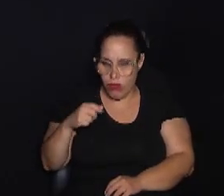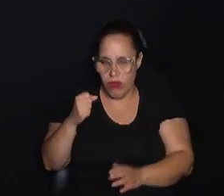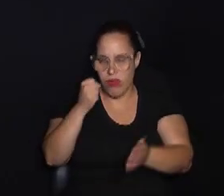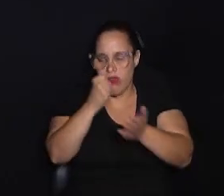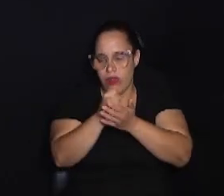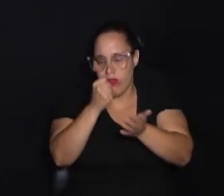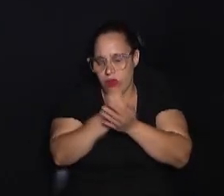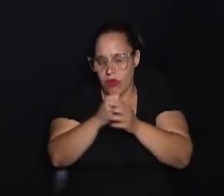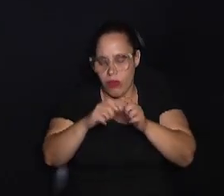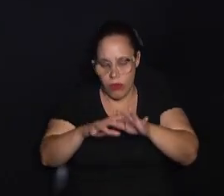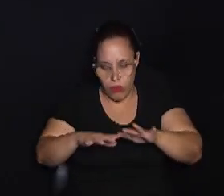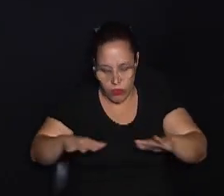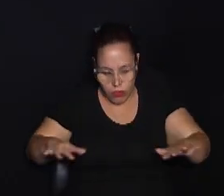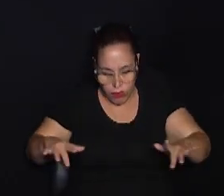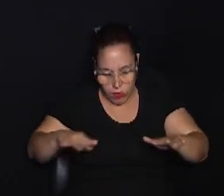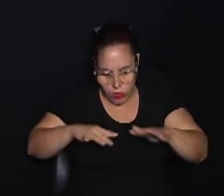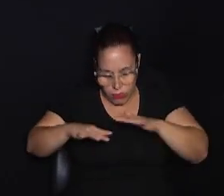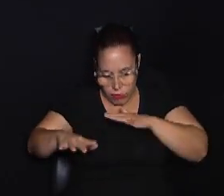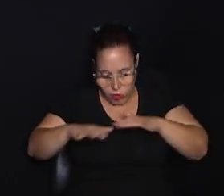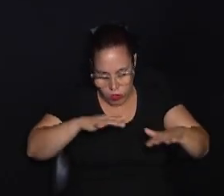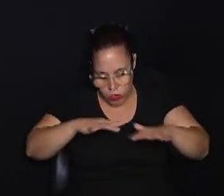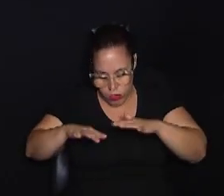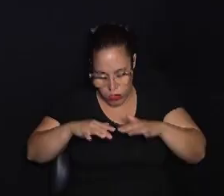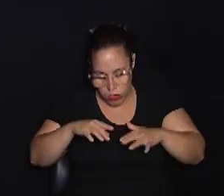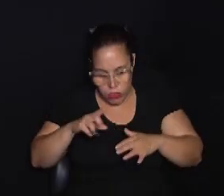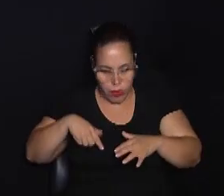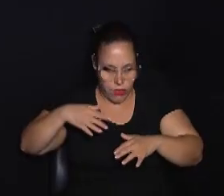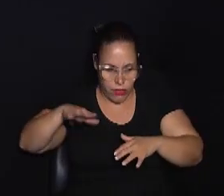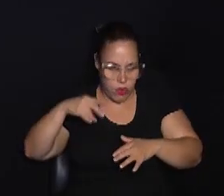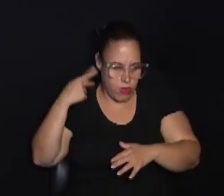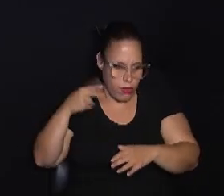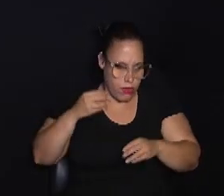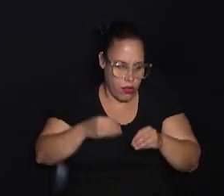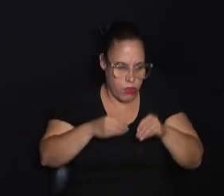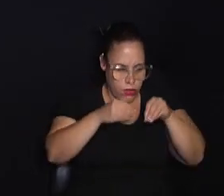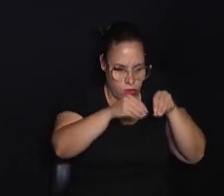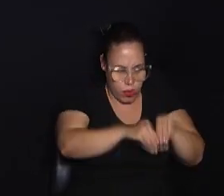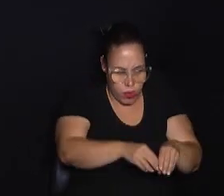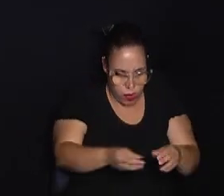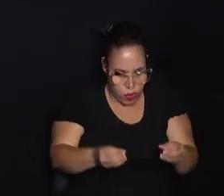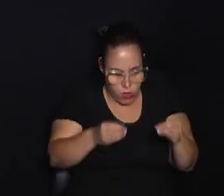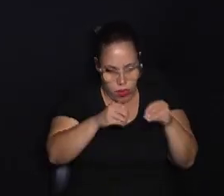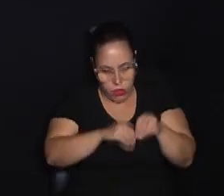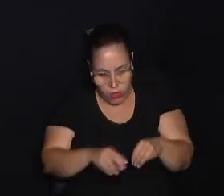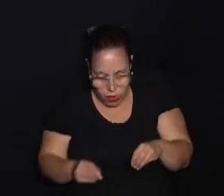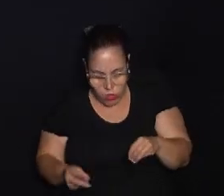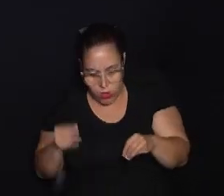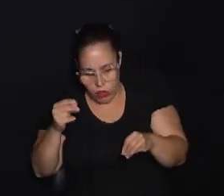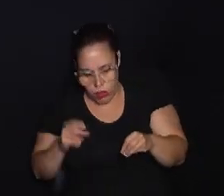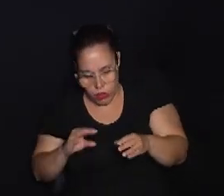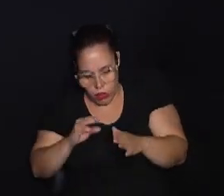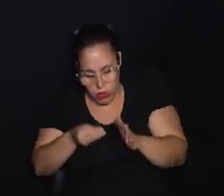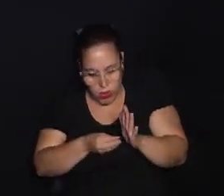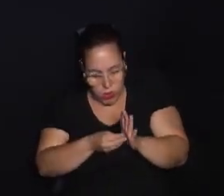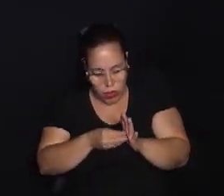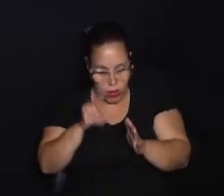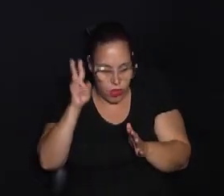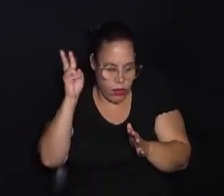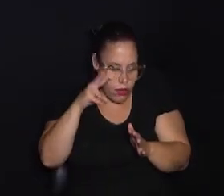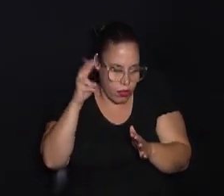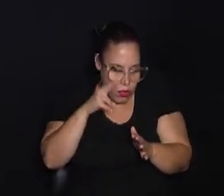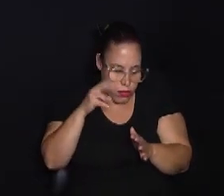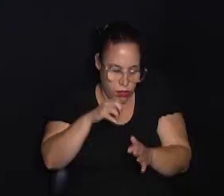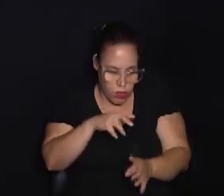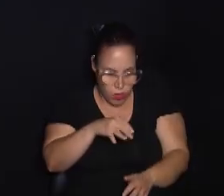de território, né? Então, tem muitos vereadores que destinam os seus recursos das emendas, lembrando que a emenda